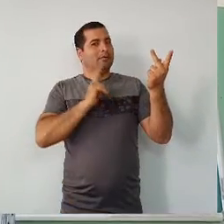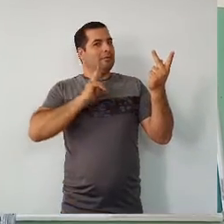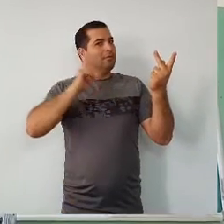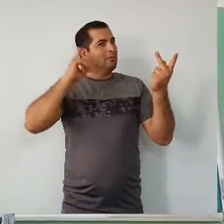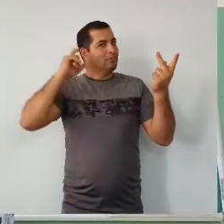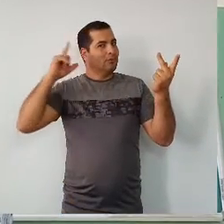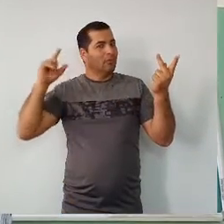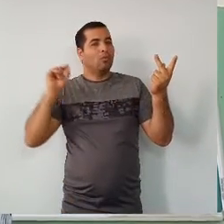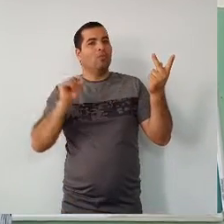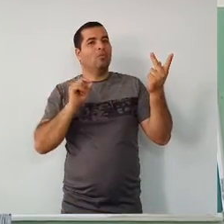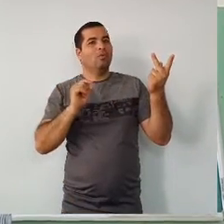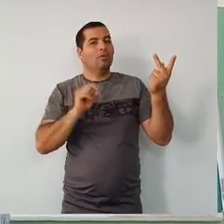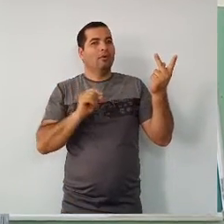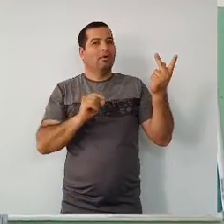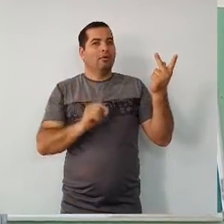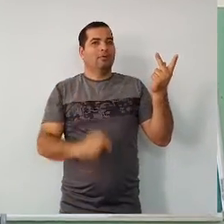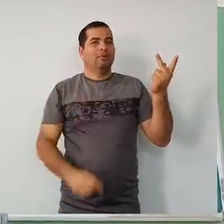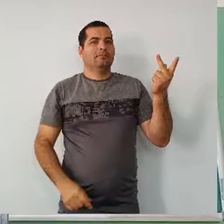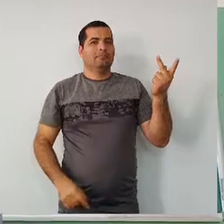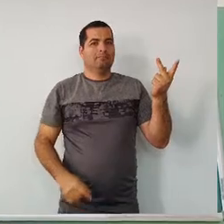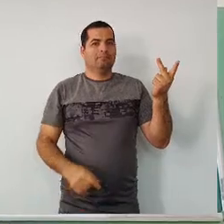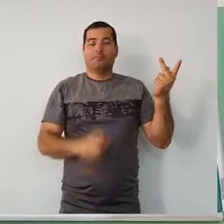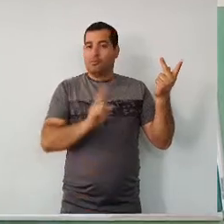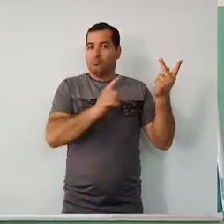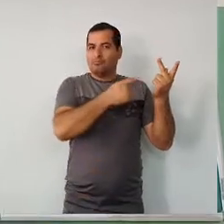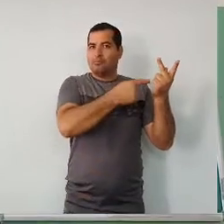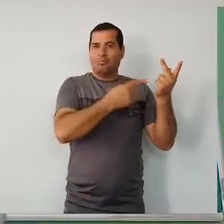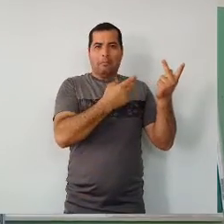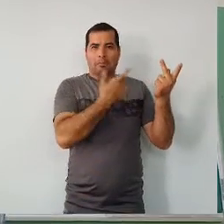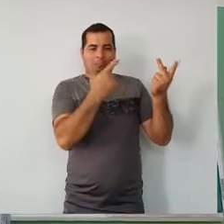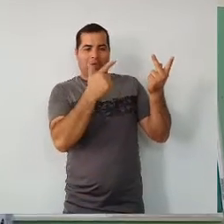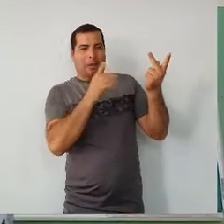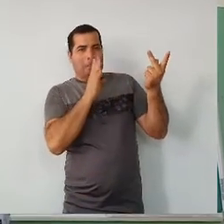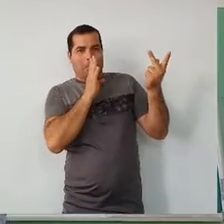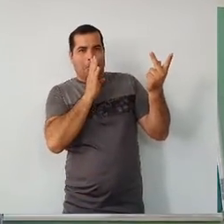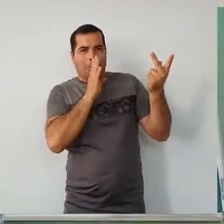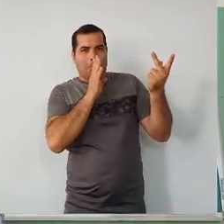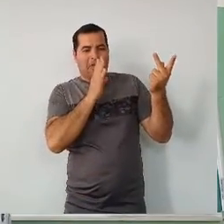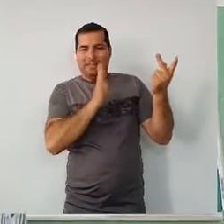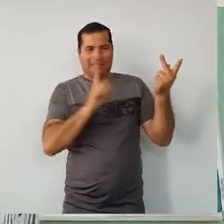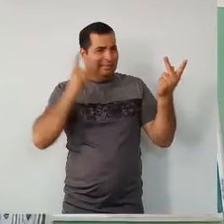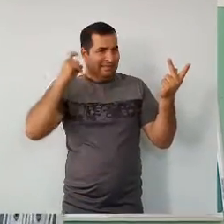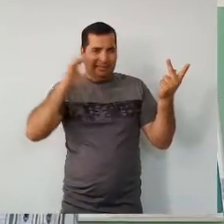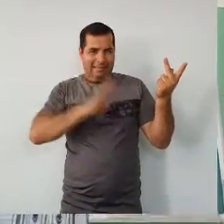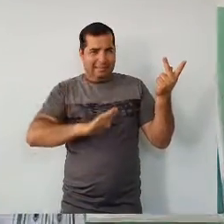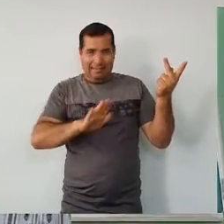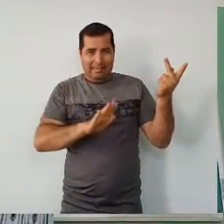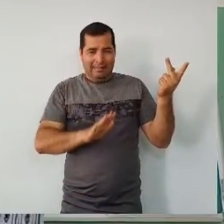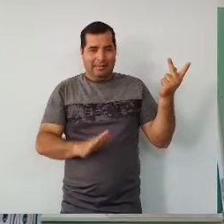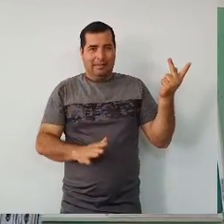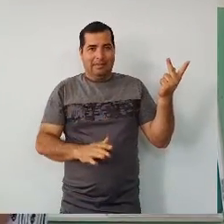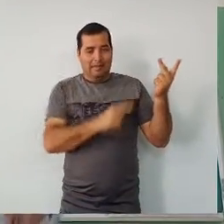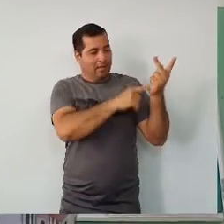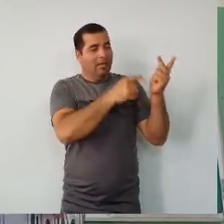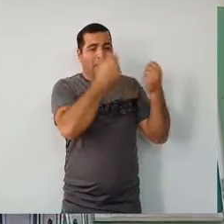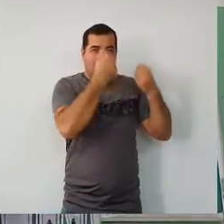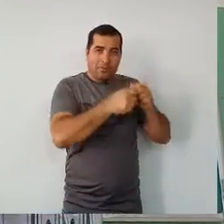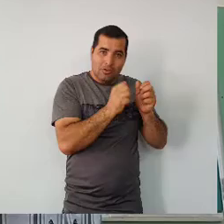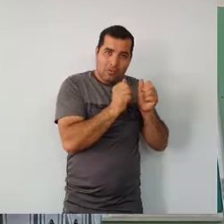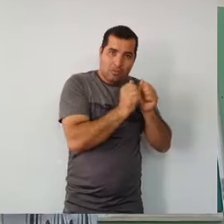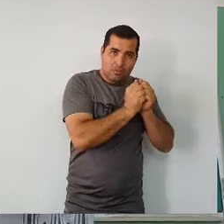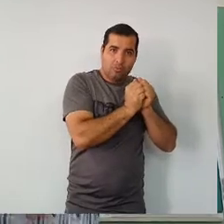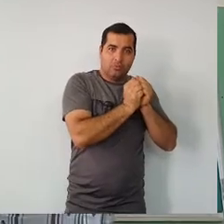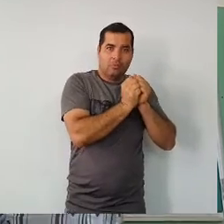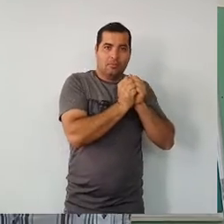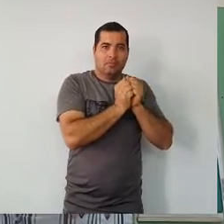o som dela. É, aliás, ela não tem som. Então, se eu juntar,